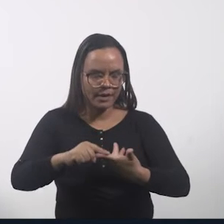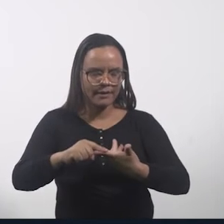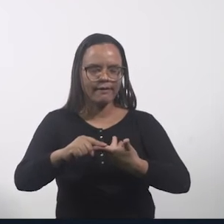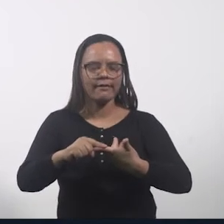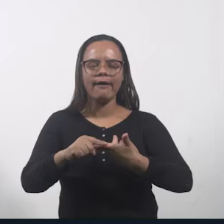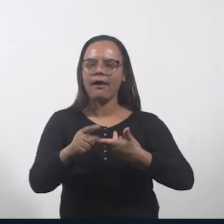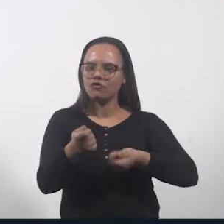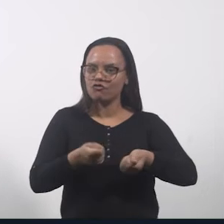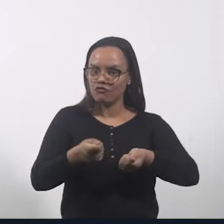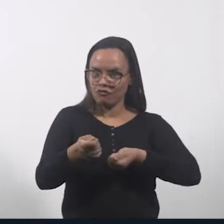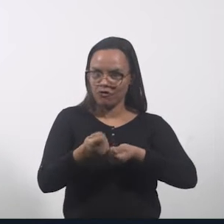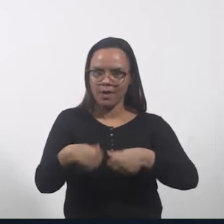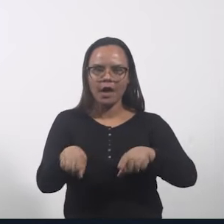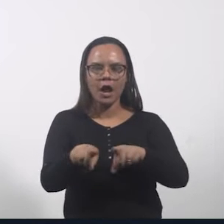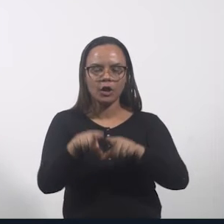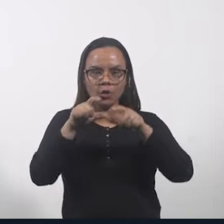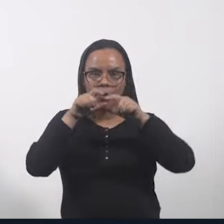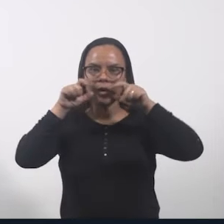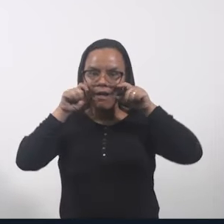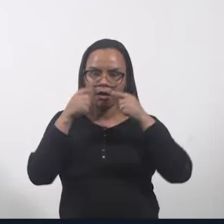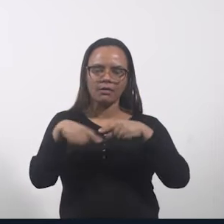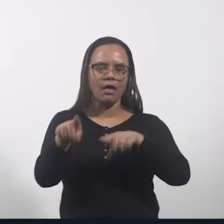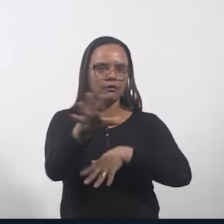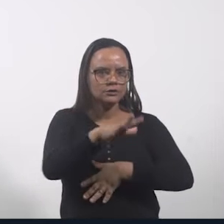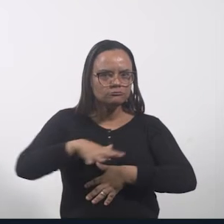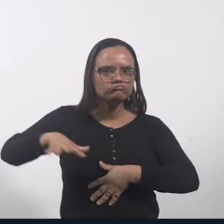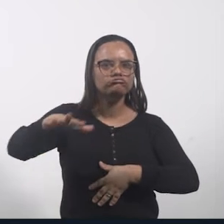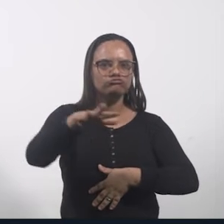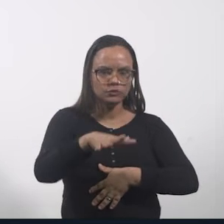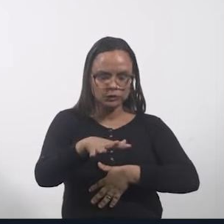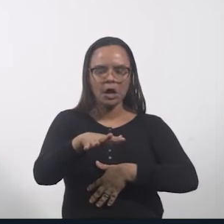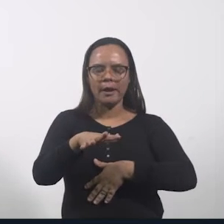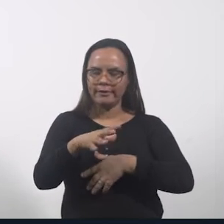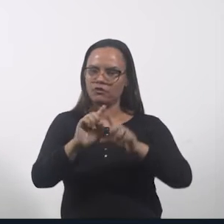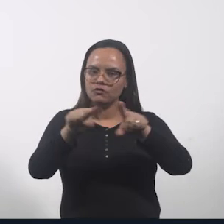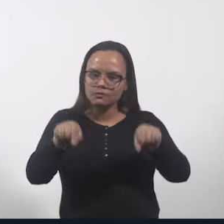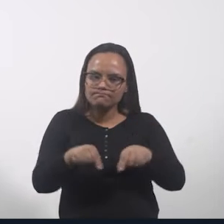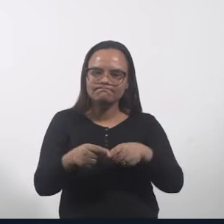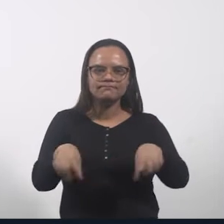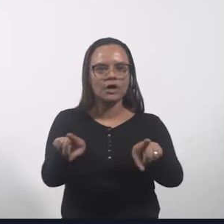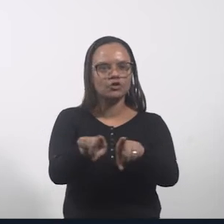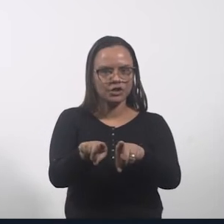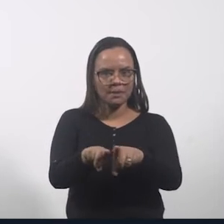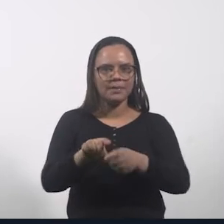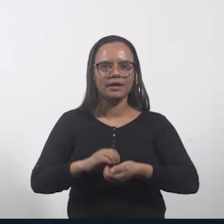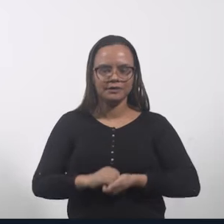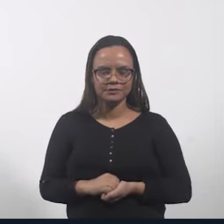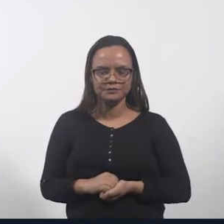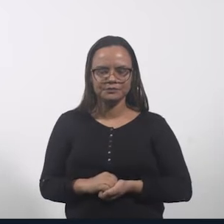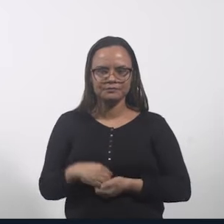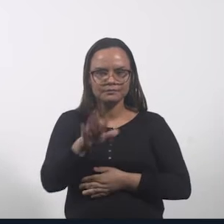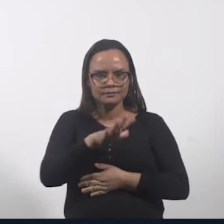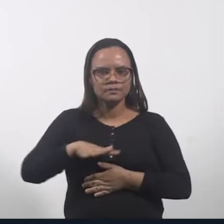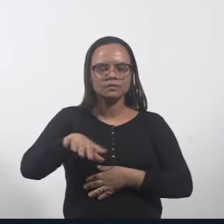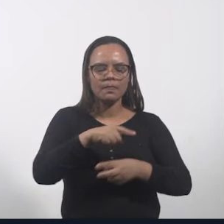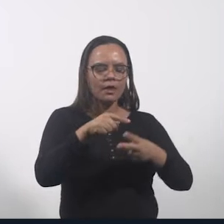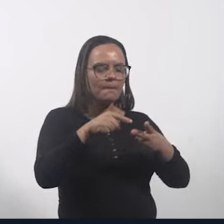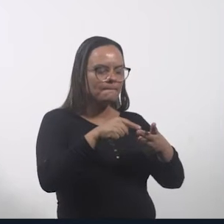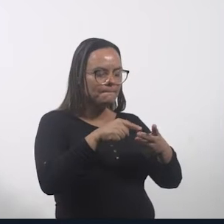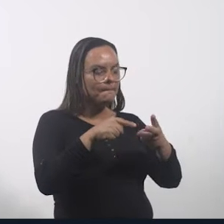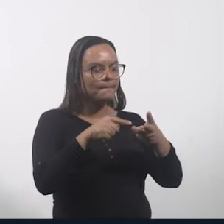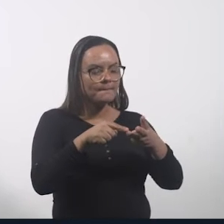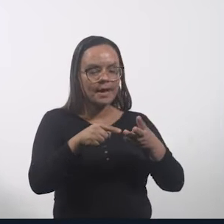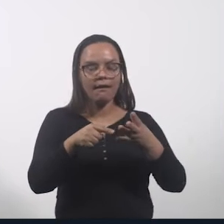farmacológicas de controle, né, e o uso de máscara aí, tanto em ambiente externo quanto em ambientes fechados. As situações 3 e 4